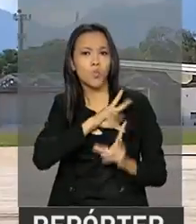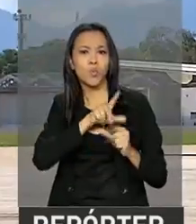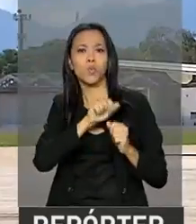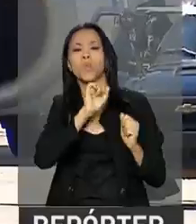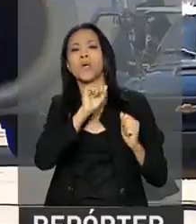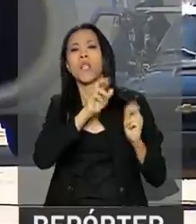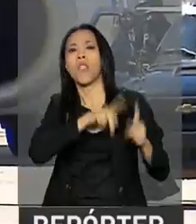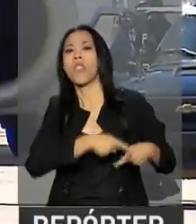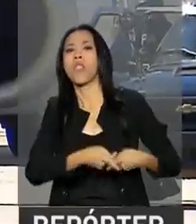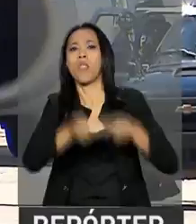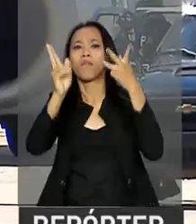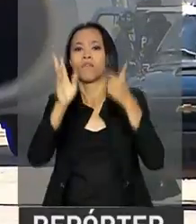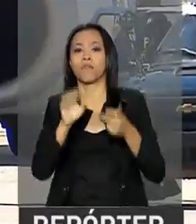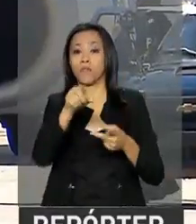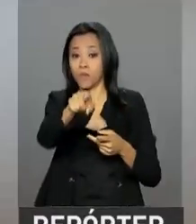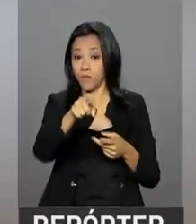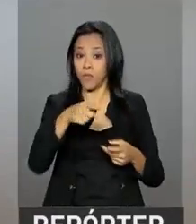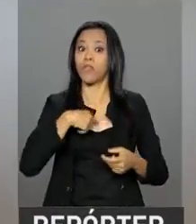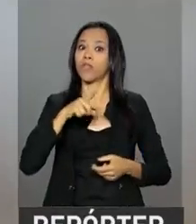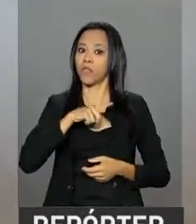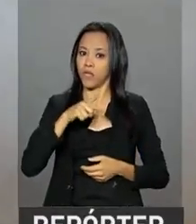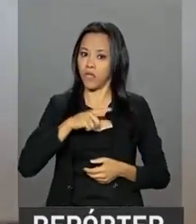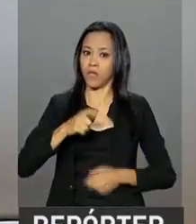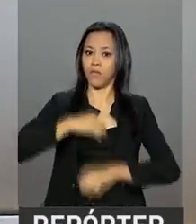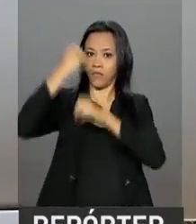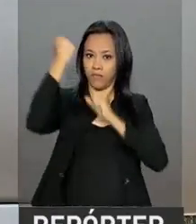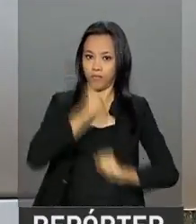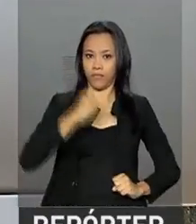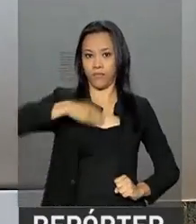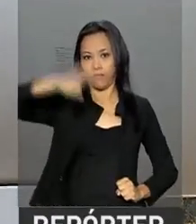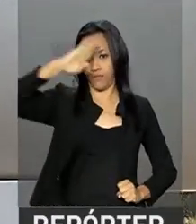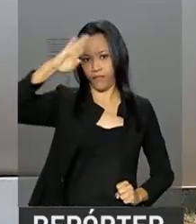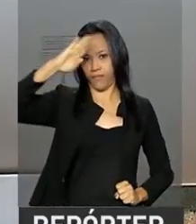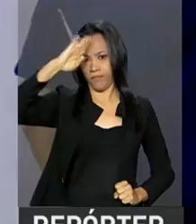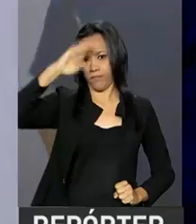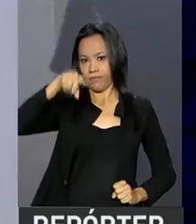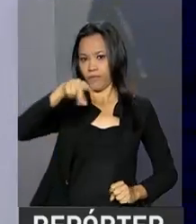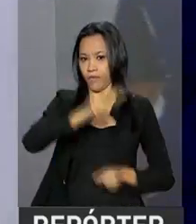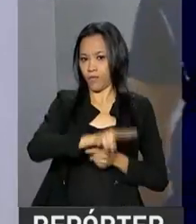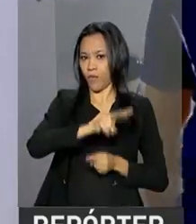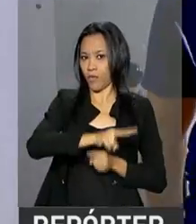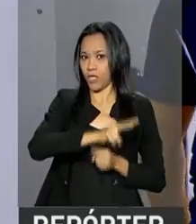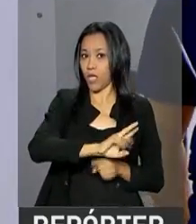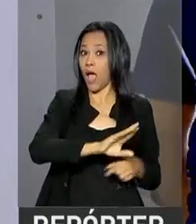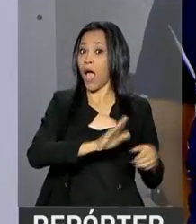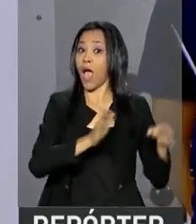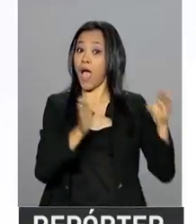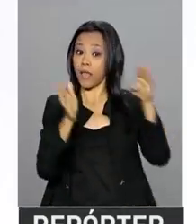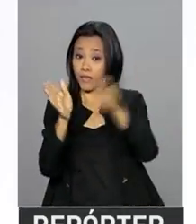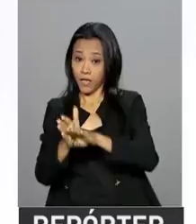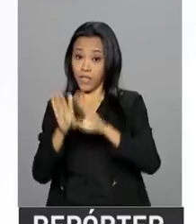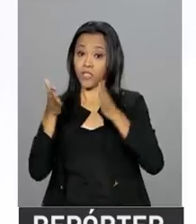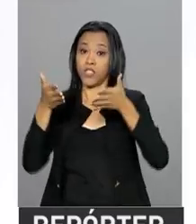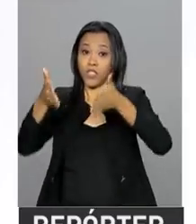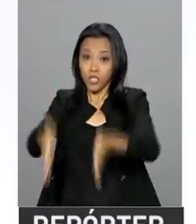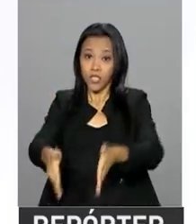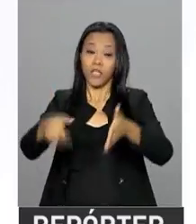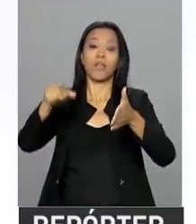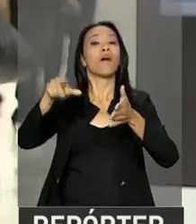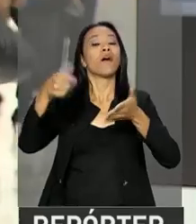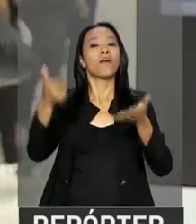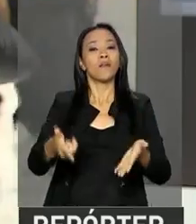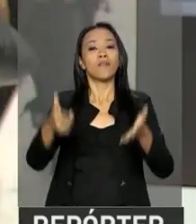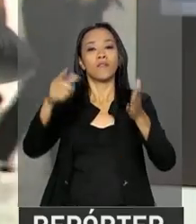registros que foi feito com escolta e apoio das Forças Armadas Brasileiras até o armazenamento no Palácio da